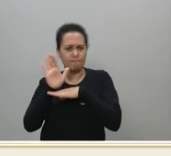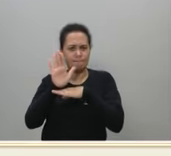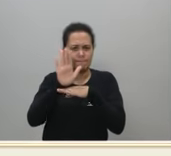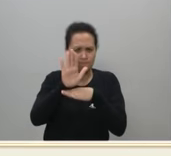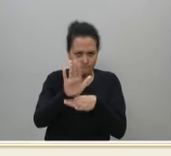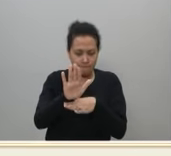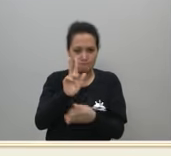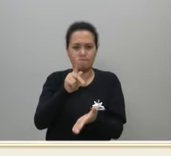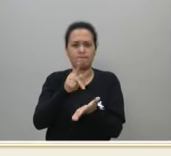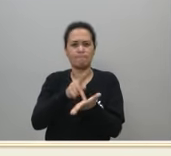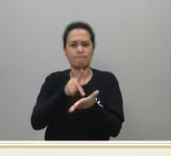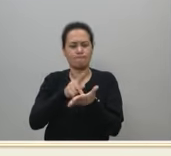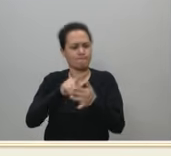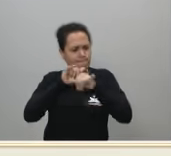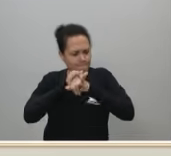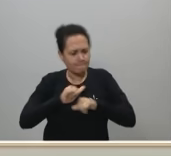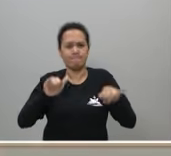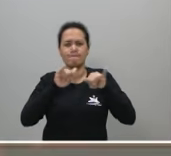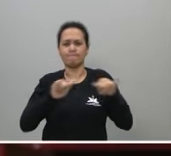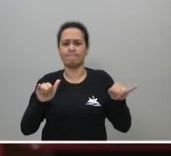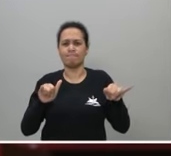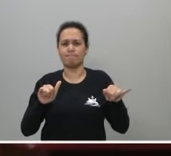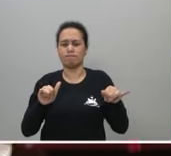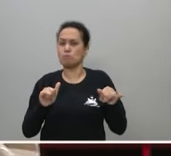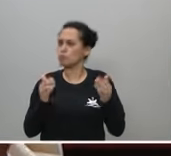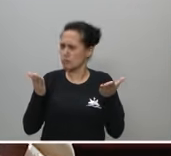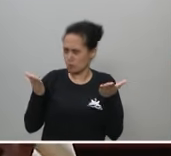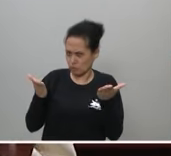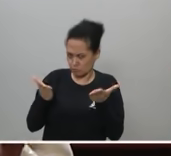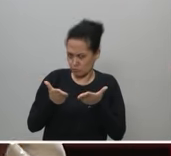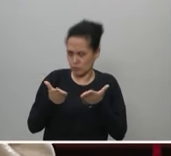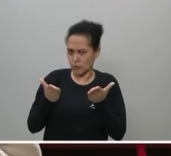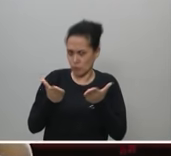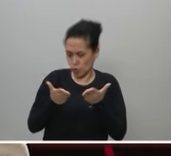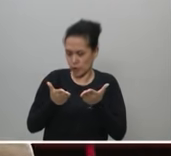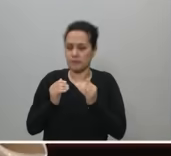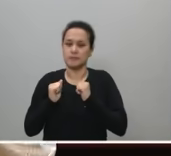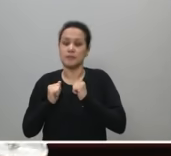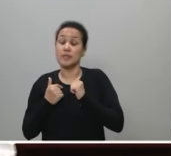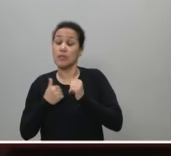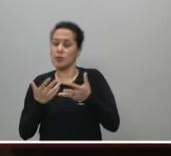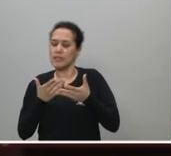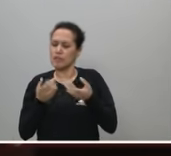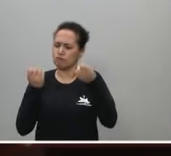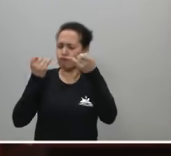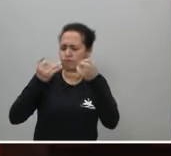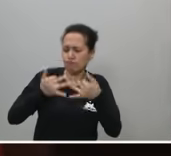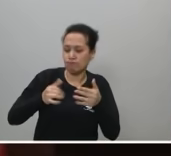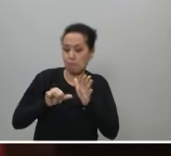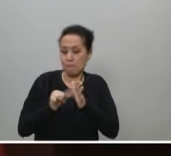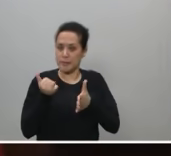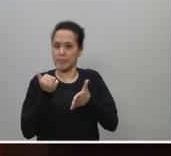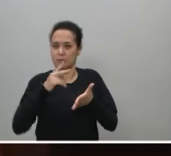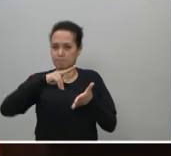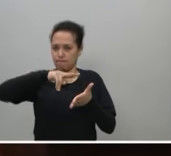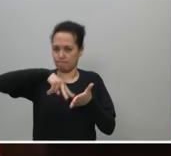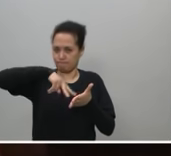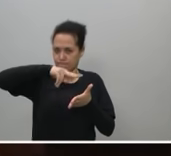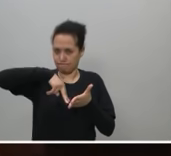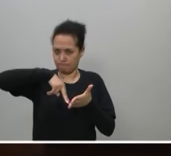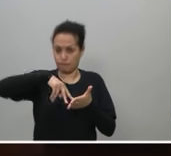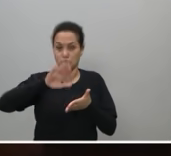propague. Agora, me permita ir para a primeira leitura. A primeira leitura tem